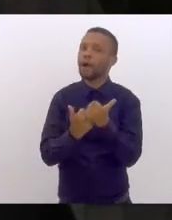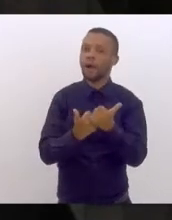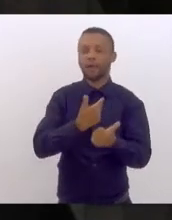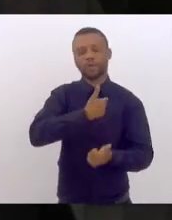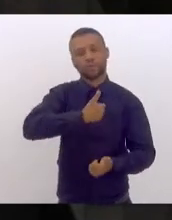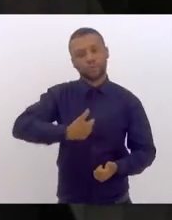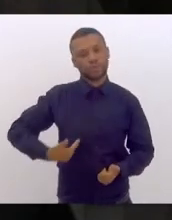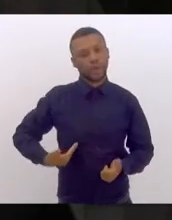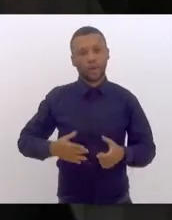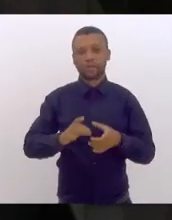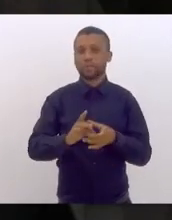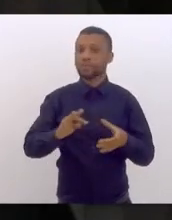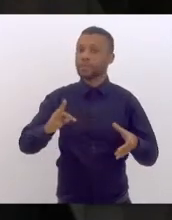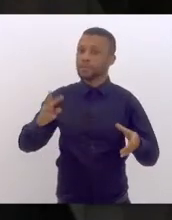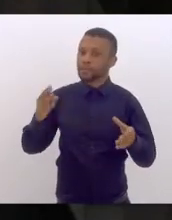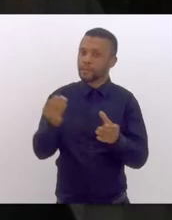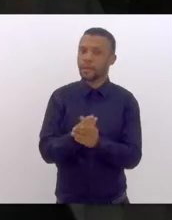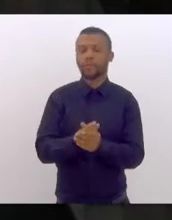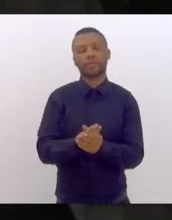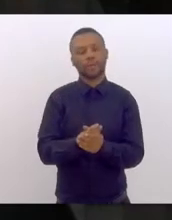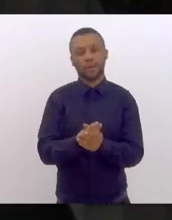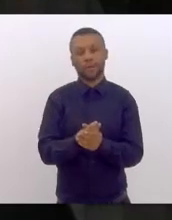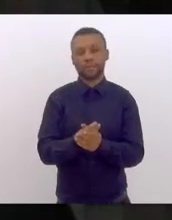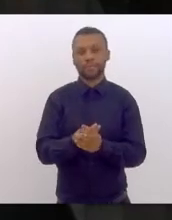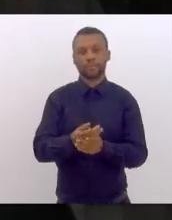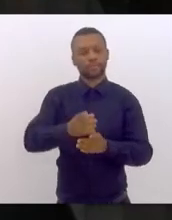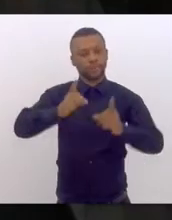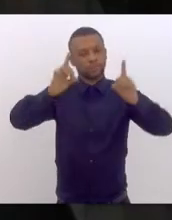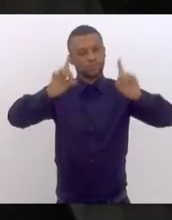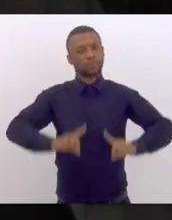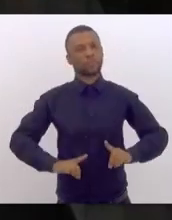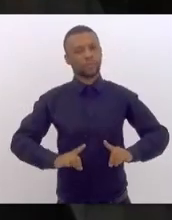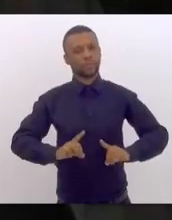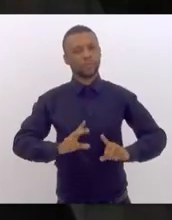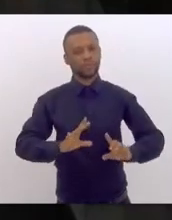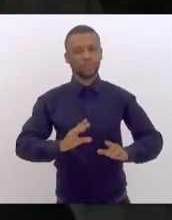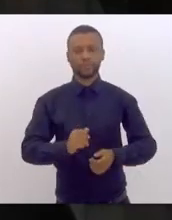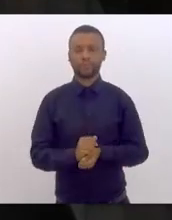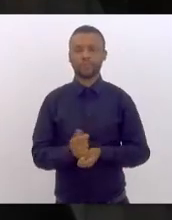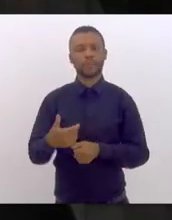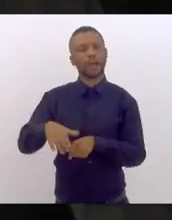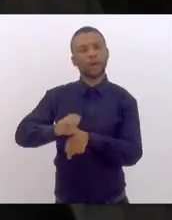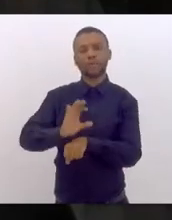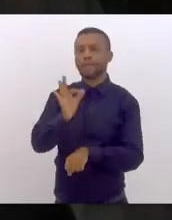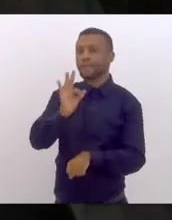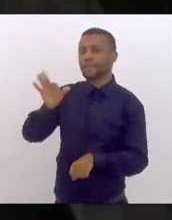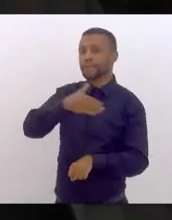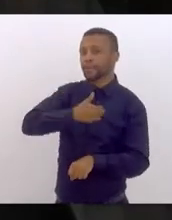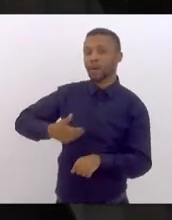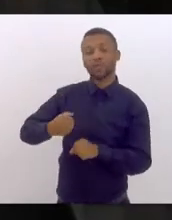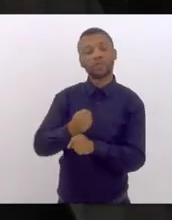de direito EA construção construção federal de 1988